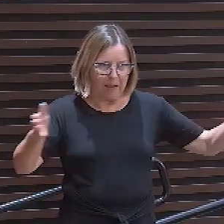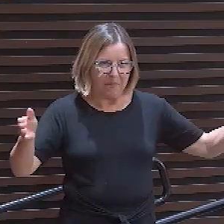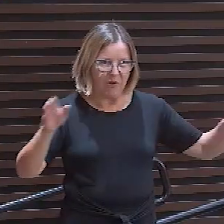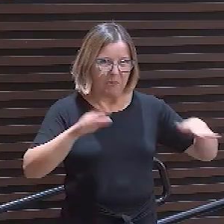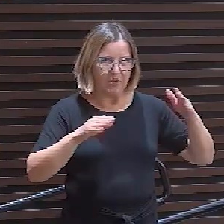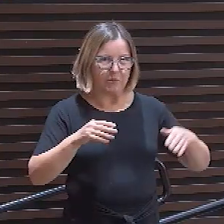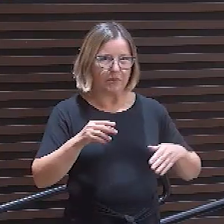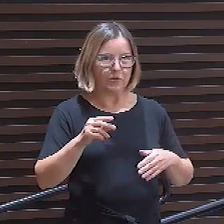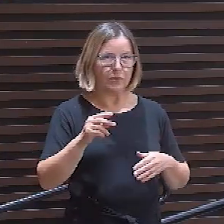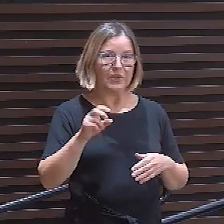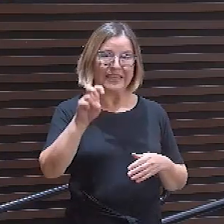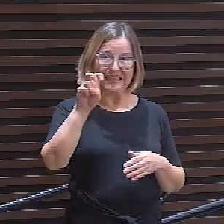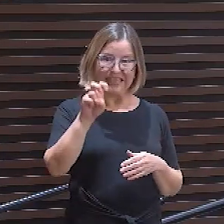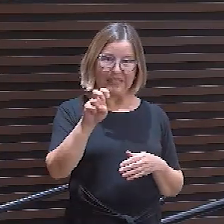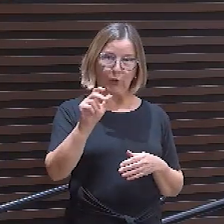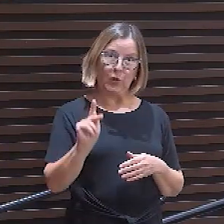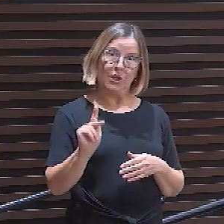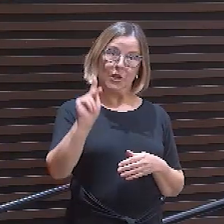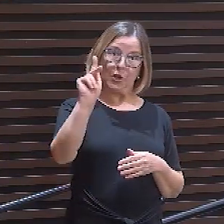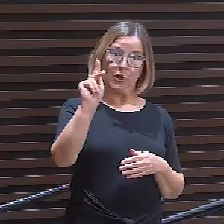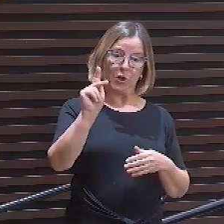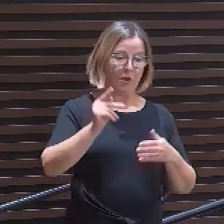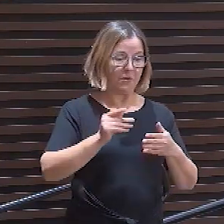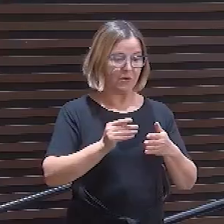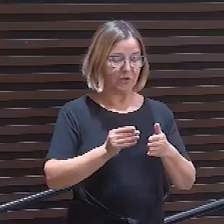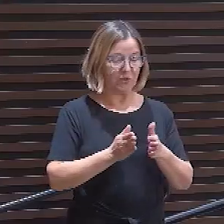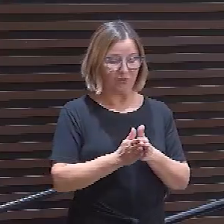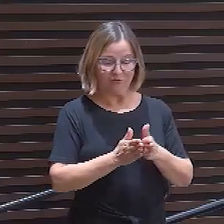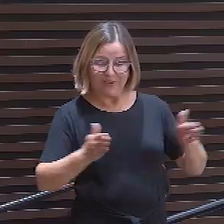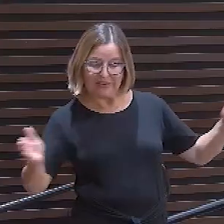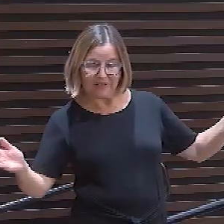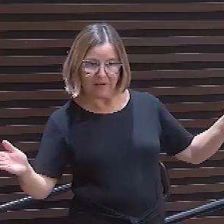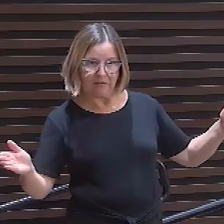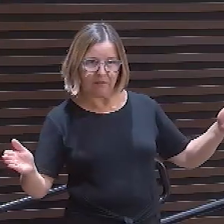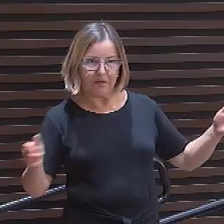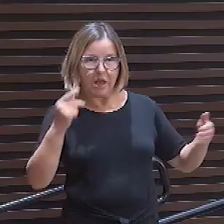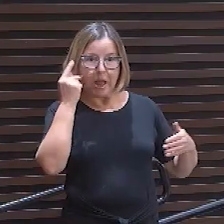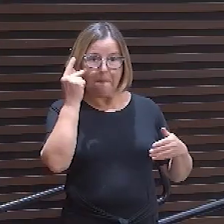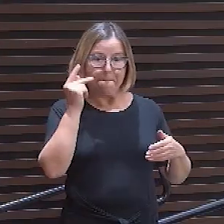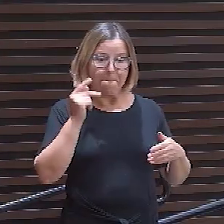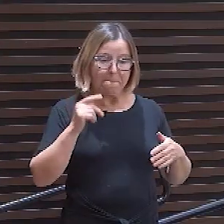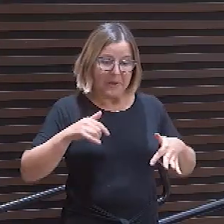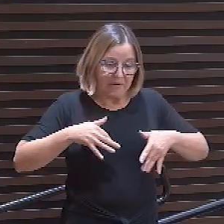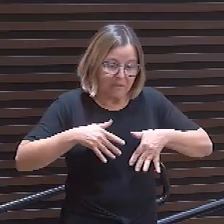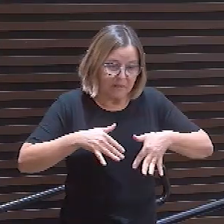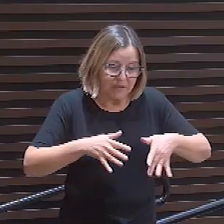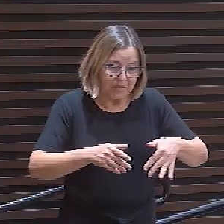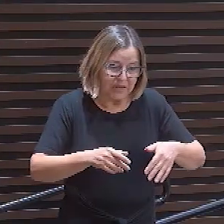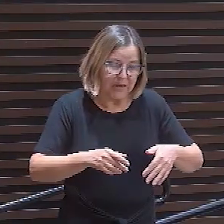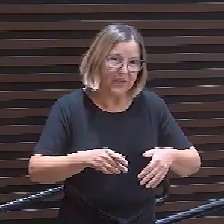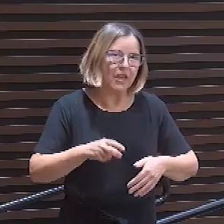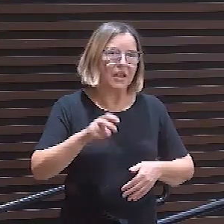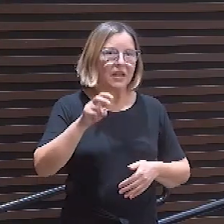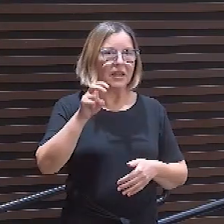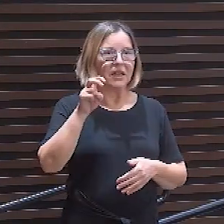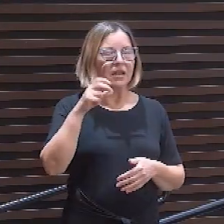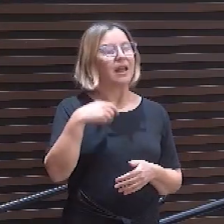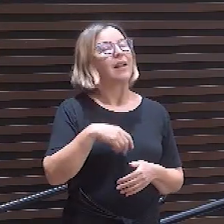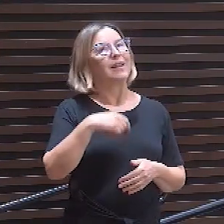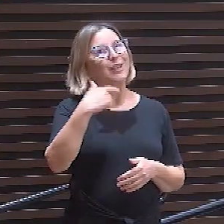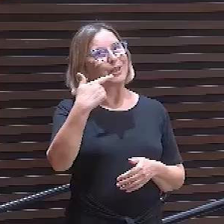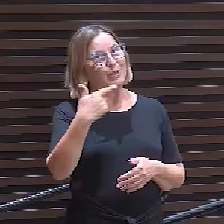Para passar 3 milhões ou 2 milhões e meio de pessoas a pé, numa